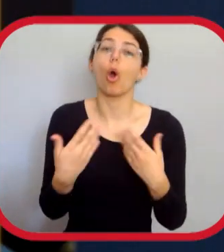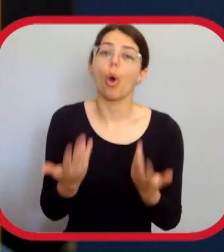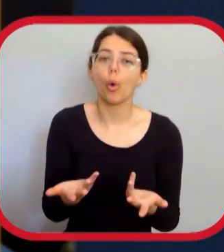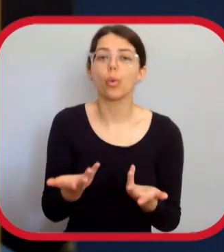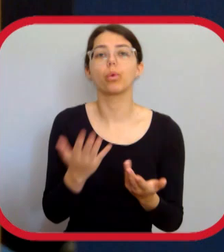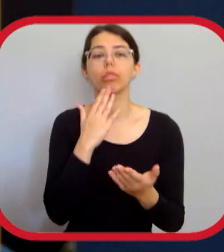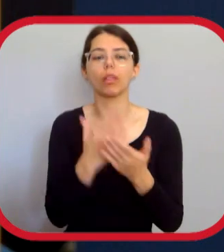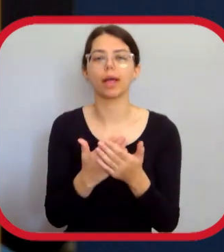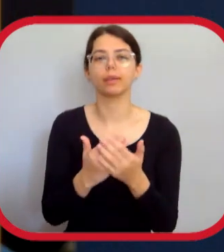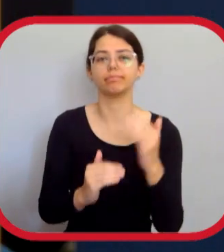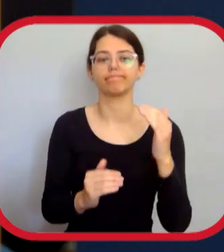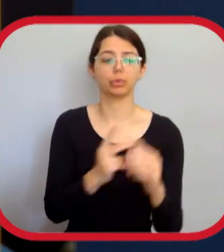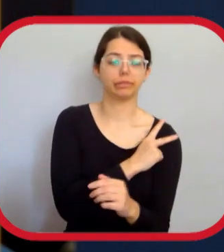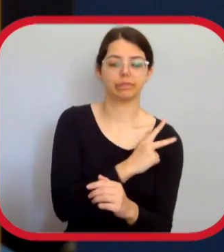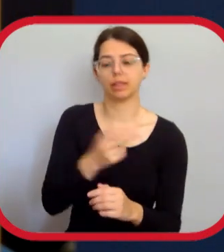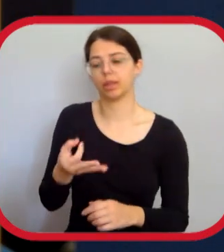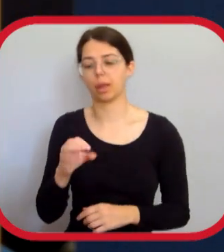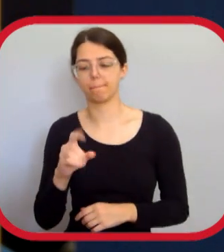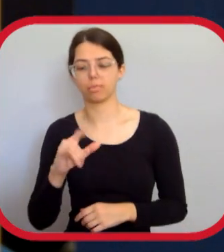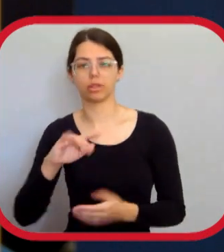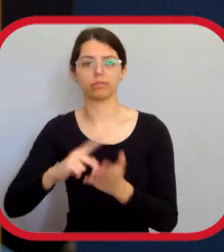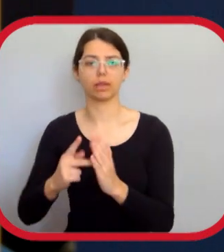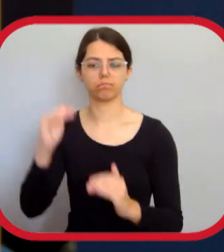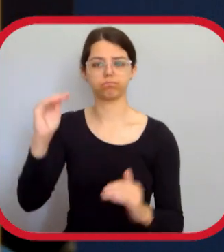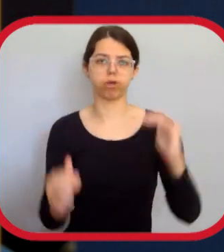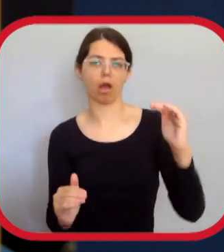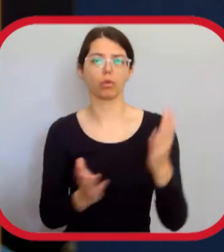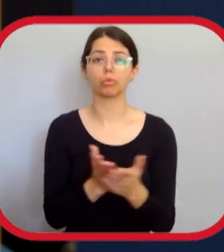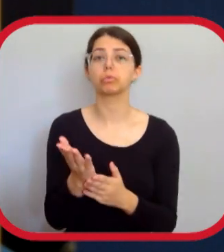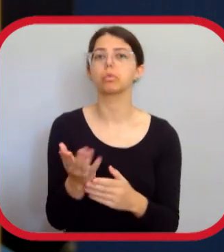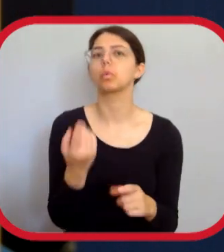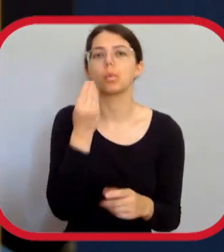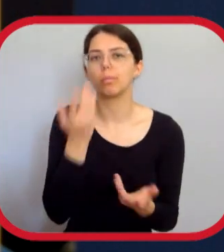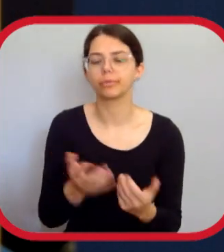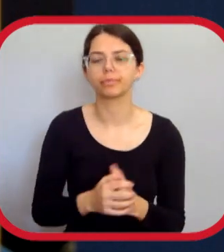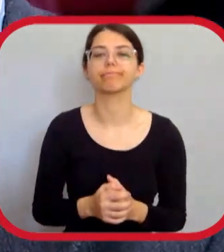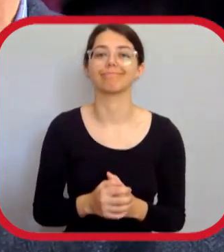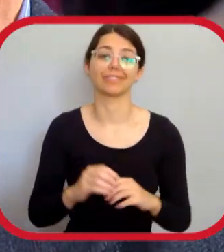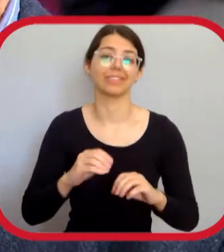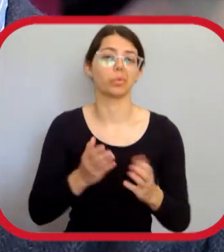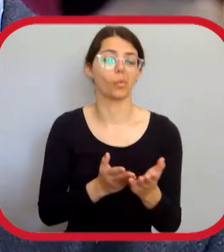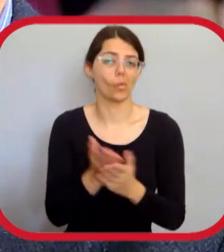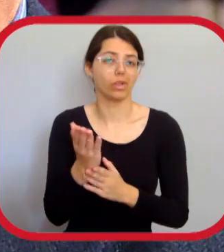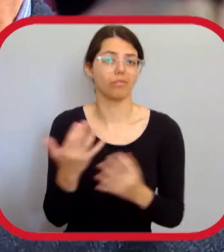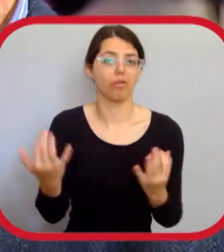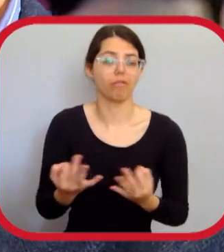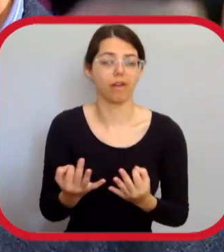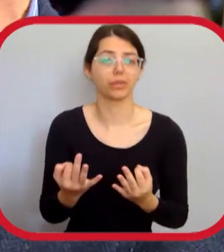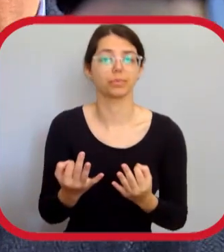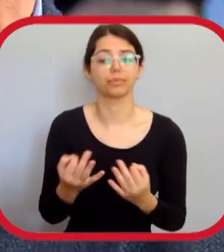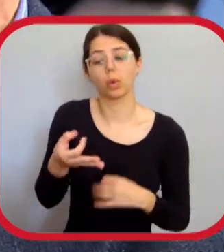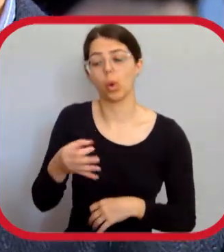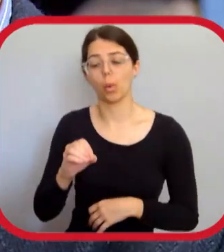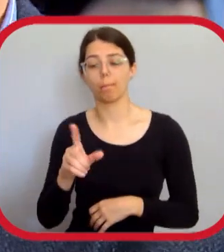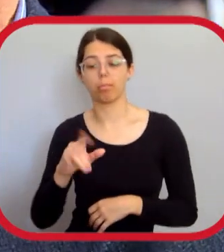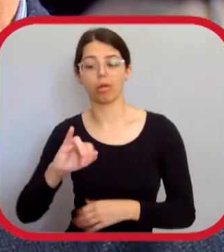pode estar a perpetuar as desigualdades entre universidades e politécnicos? Claramente que está. de alguma forma,